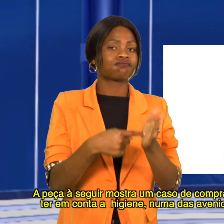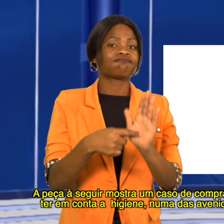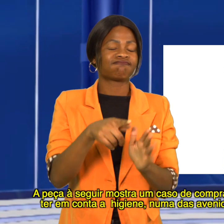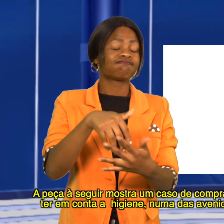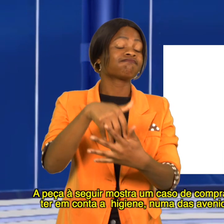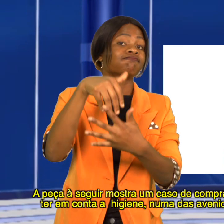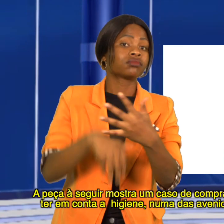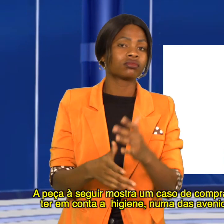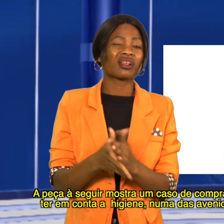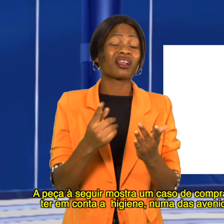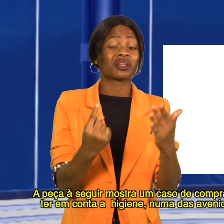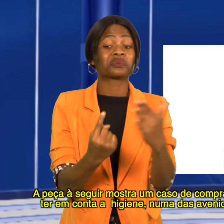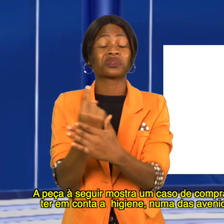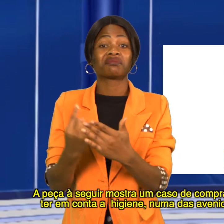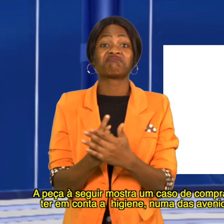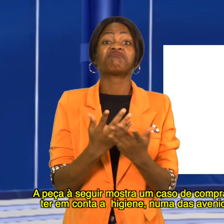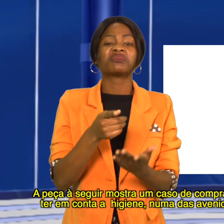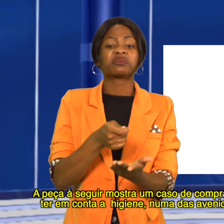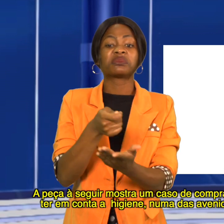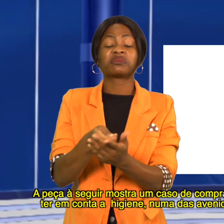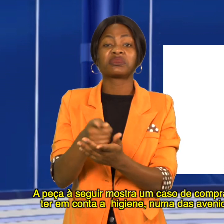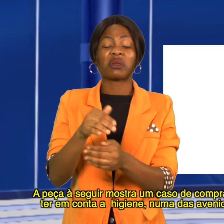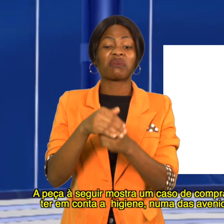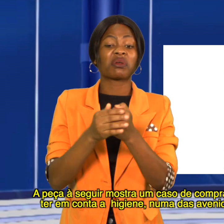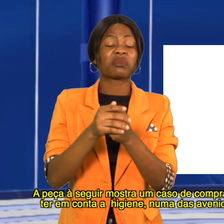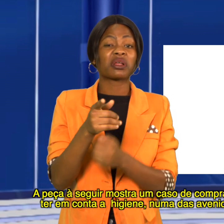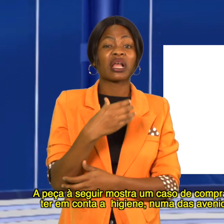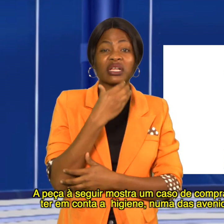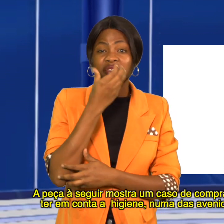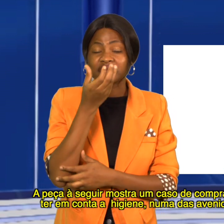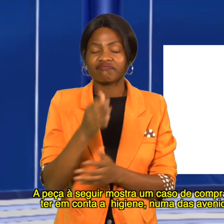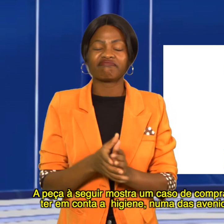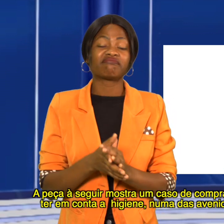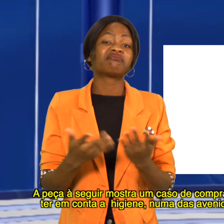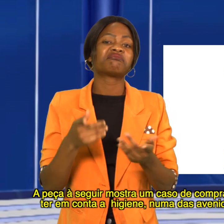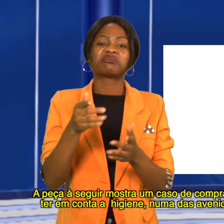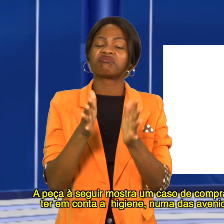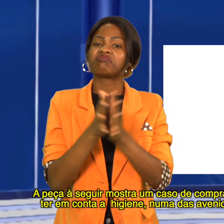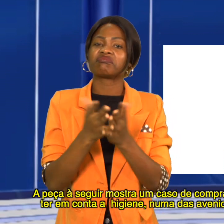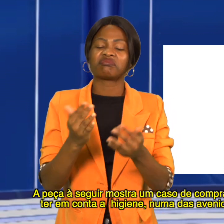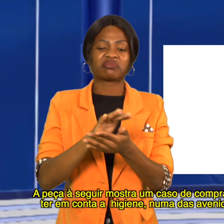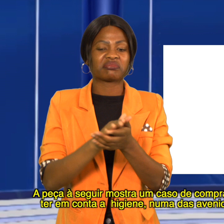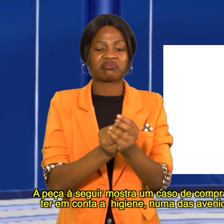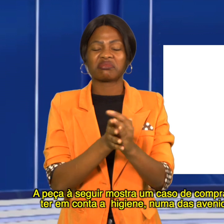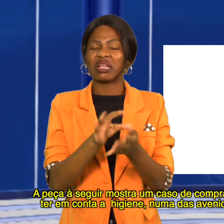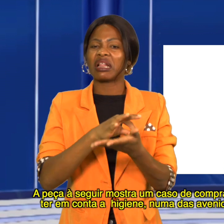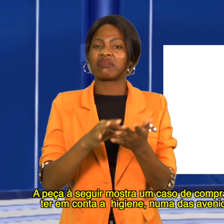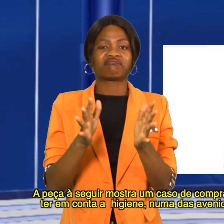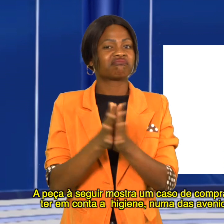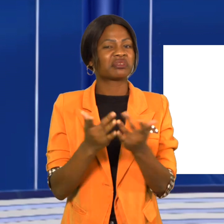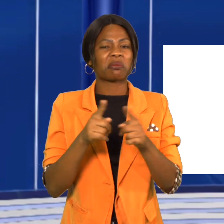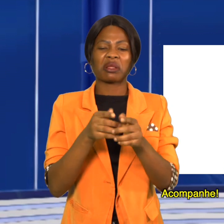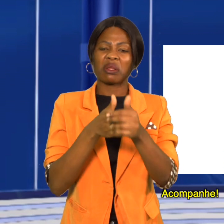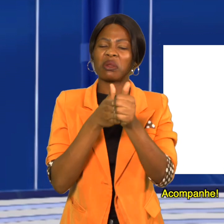A peça a seguir mostra um caso de compra e consumo de frutas sem ter em conta a higiene numa das avenidas da cidade